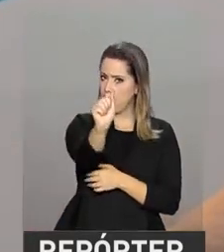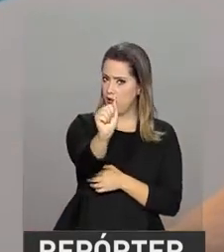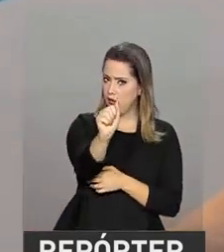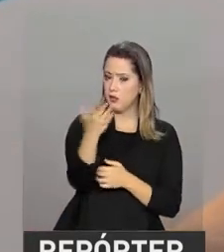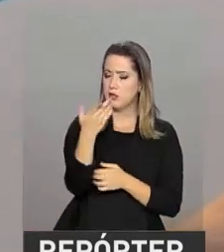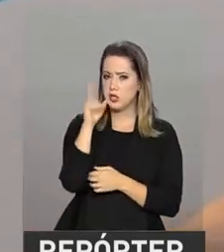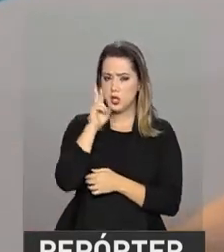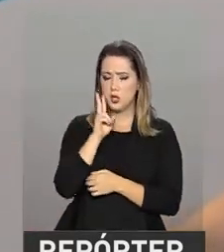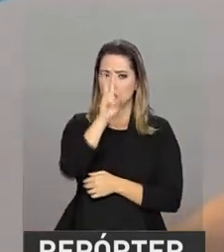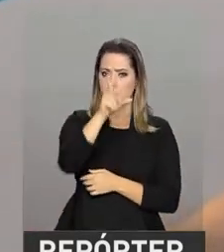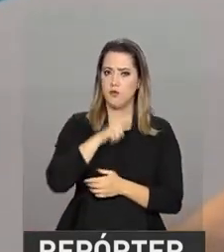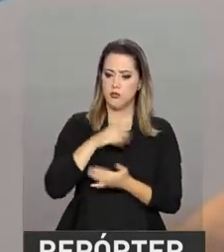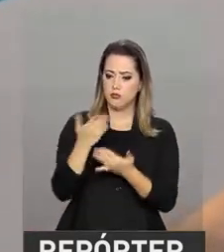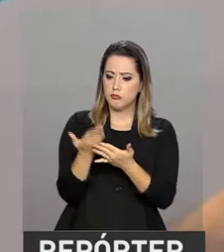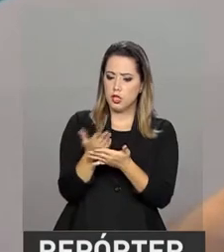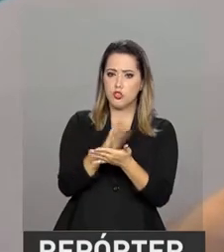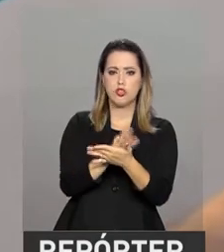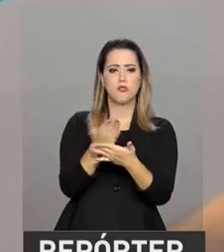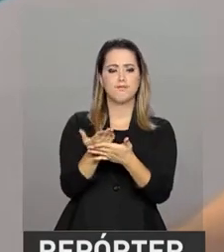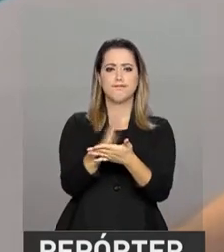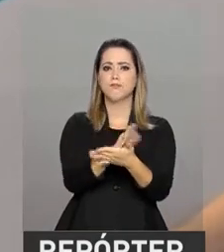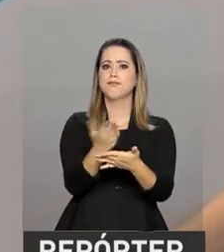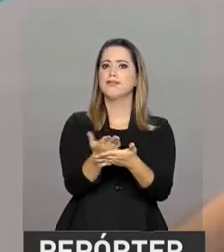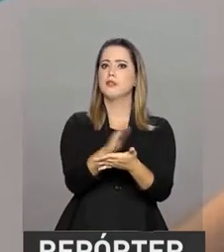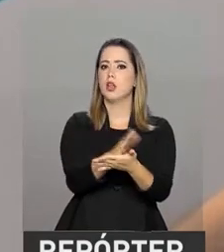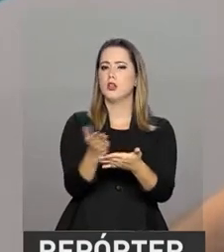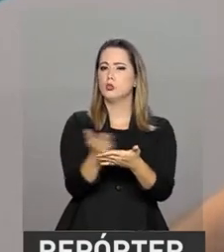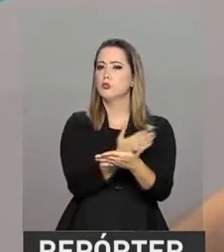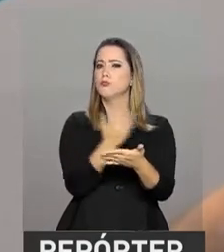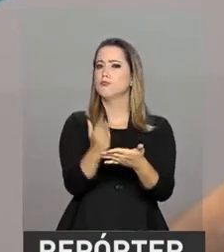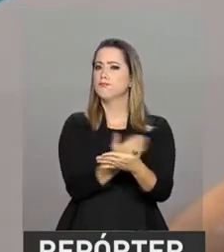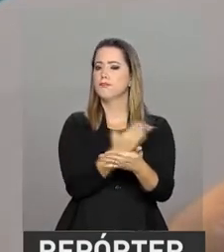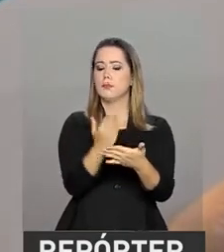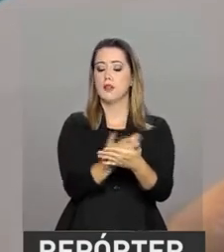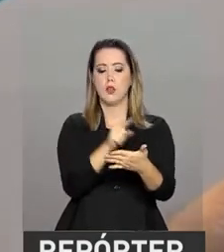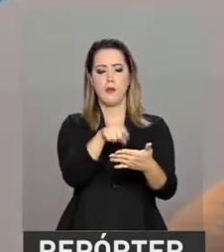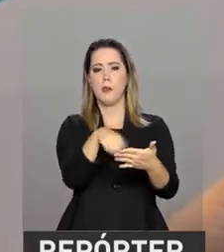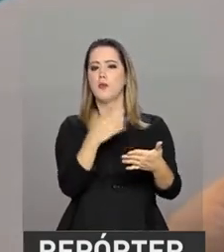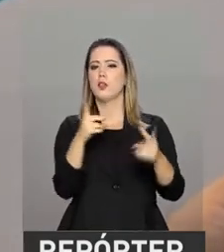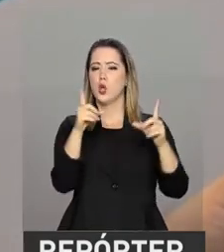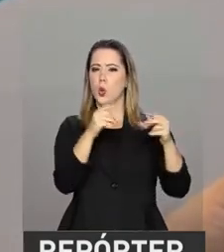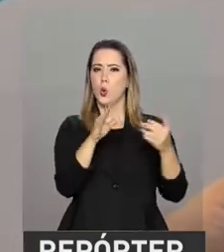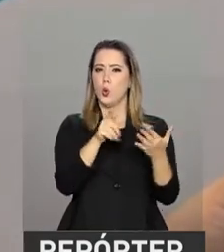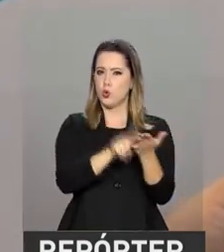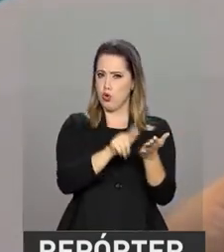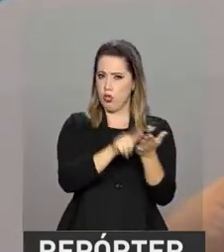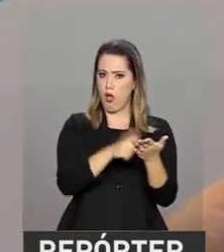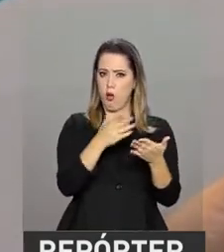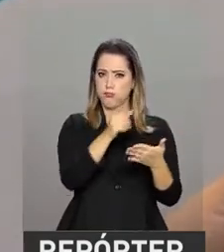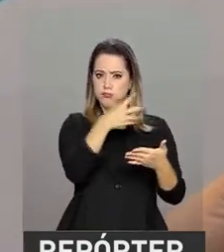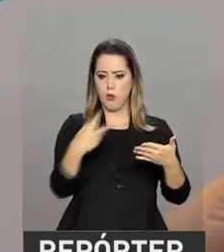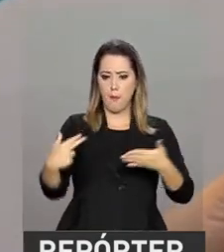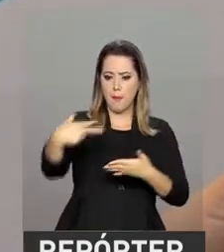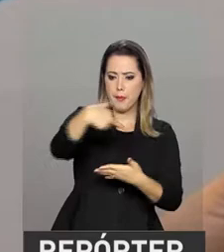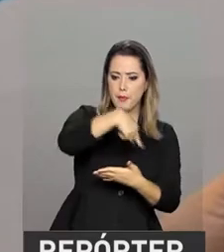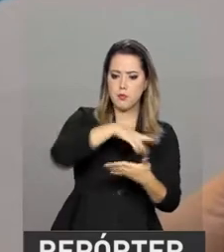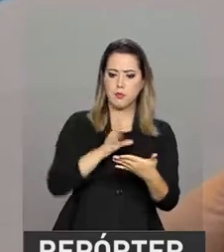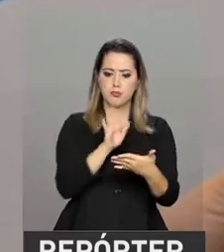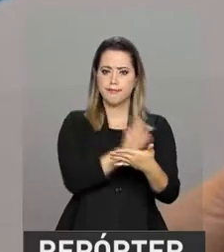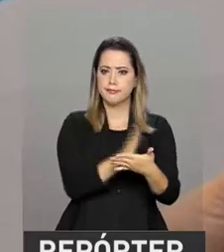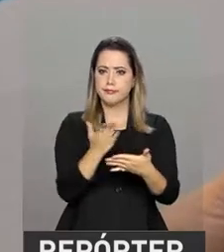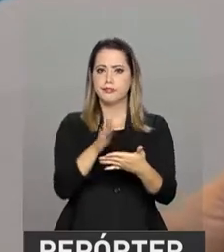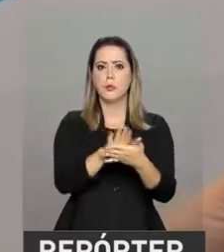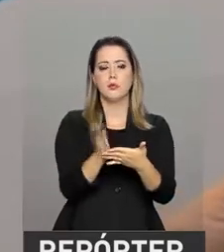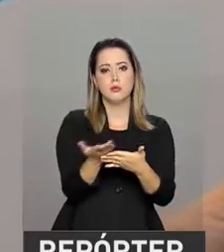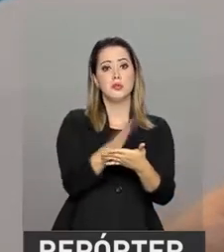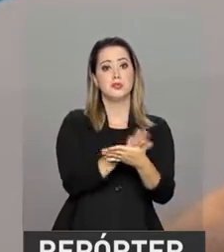eu vi que ela mantinha um álbum de recortes quando ela era criança com matérias sobre mulheres é que tá aqui trabalho em carreiras pouco comuns para